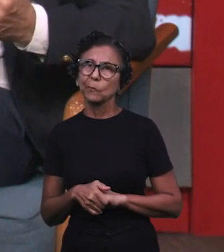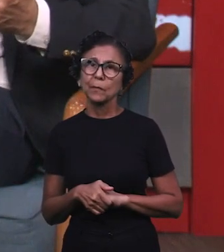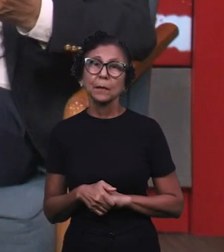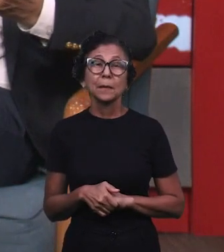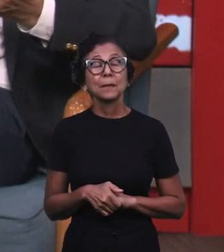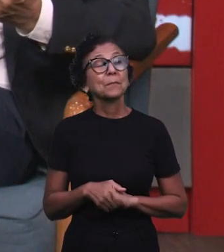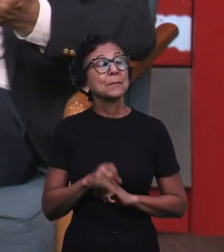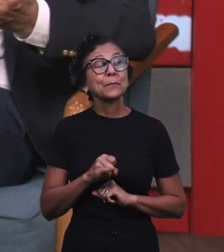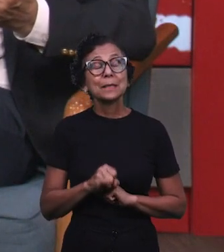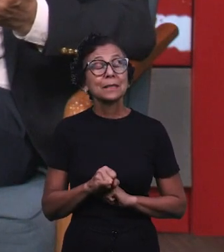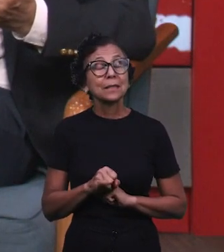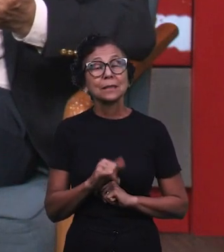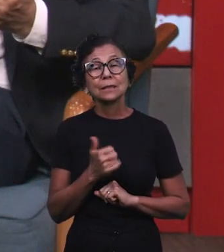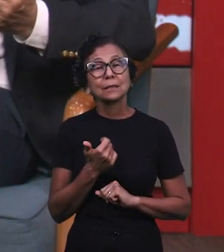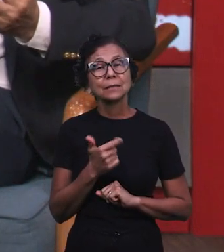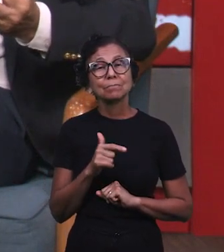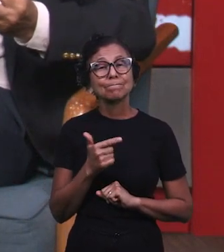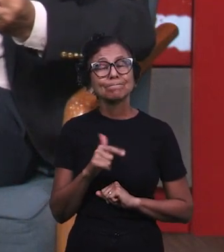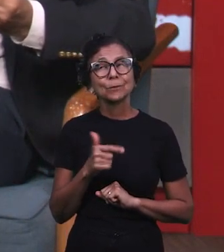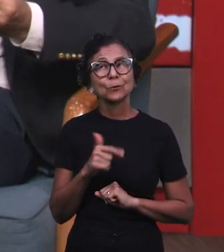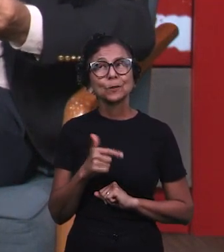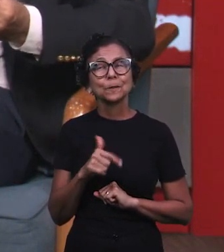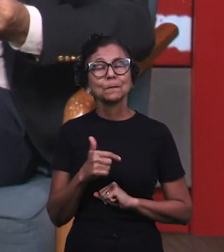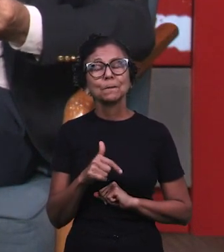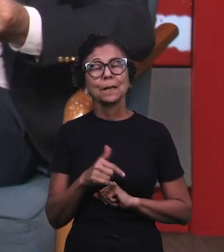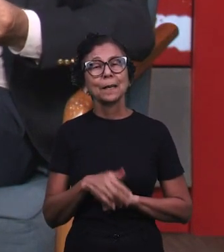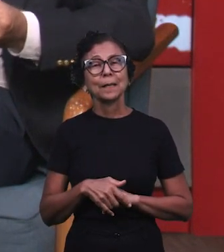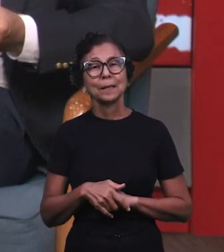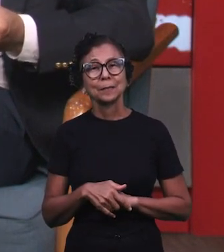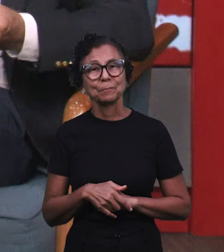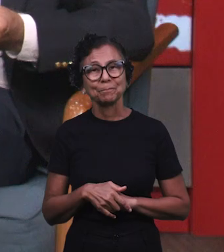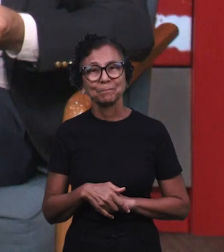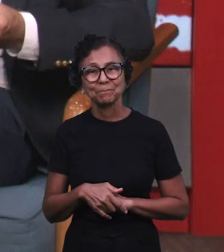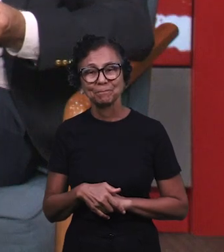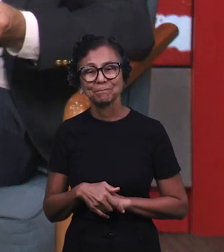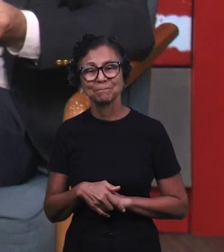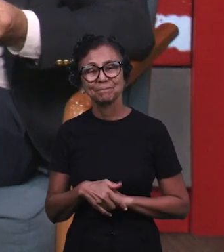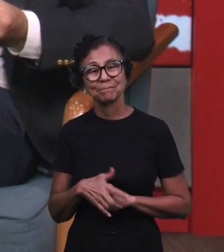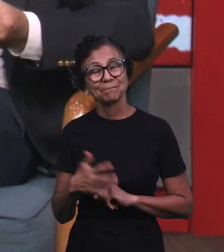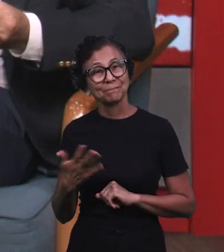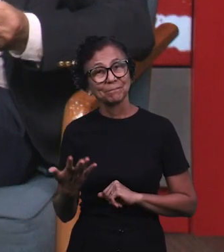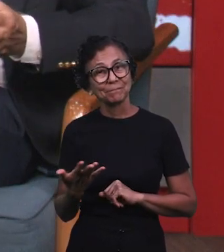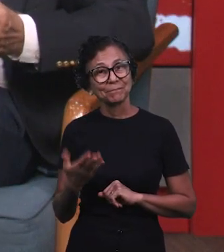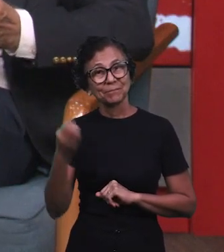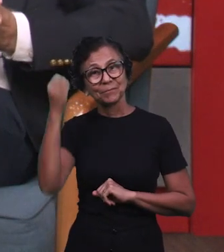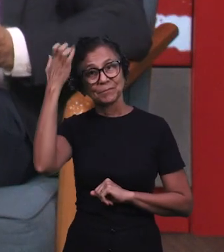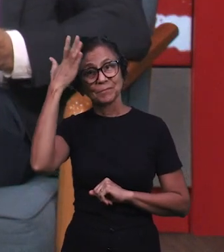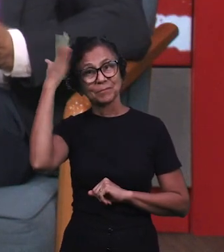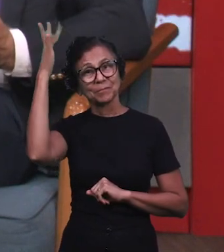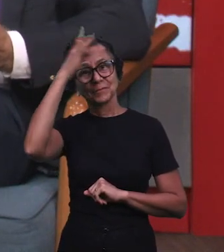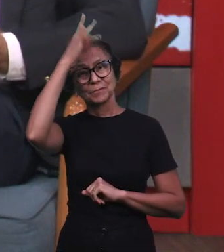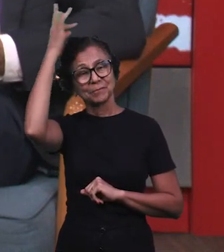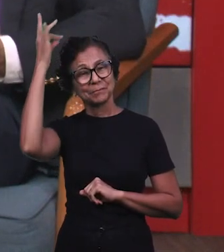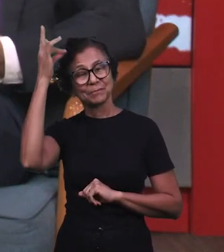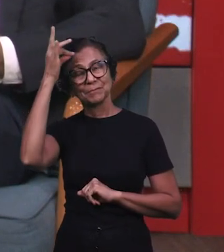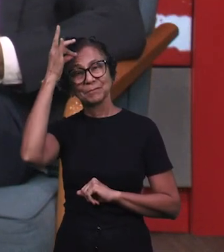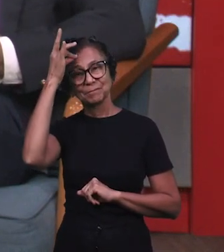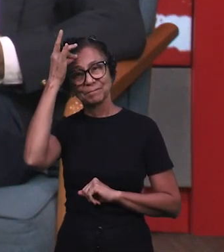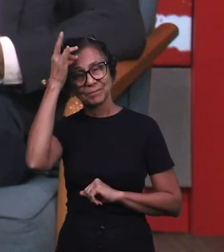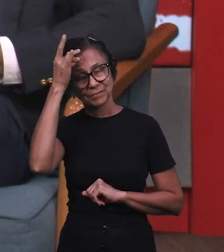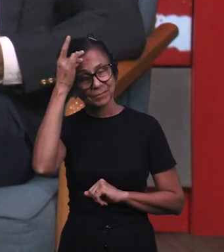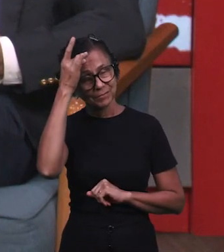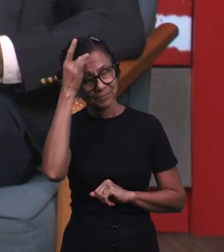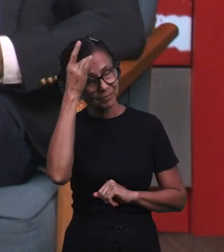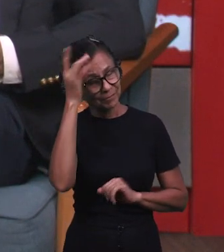se não houver ali aquilo que o Espírito Santo está colocando, ela não vai